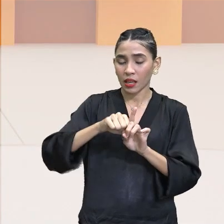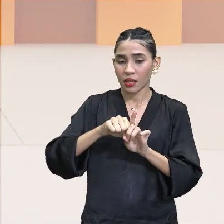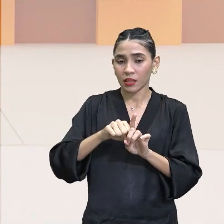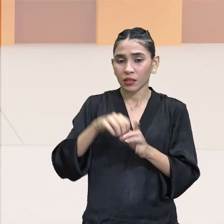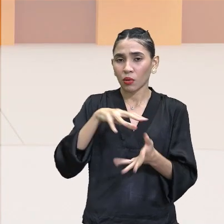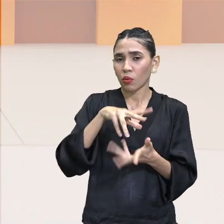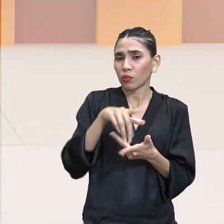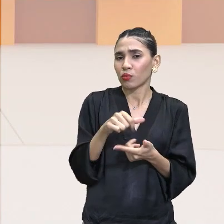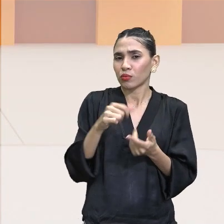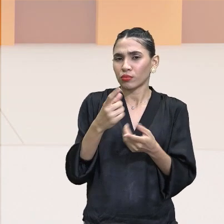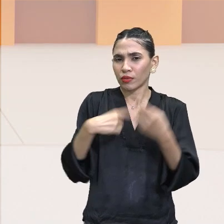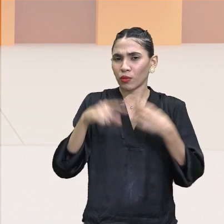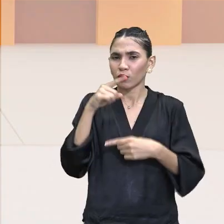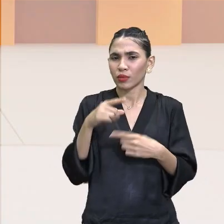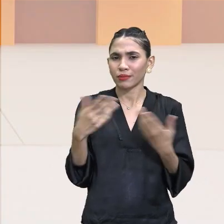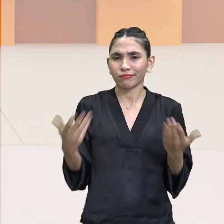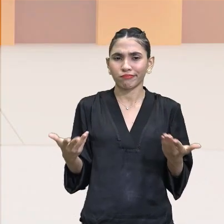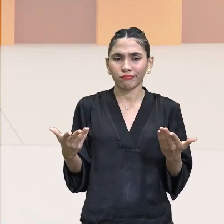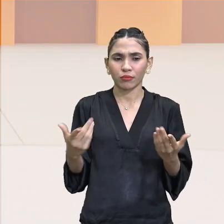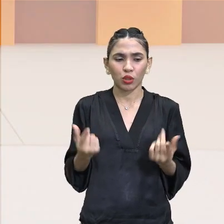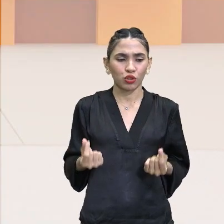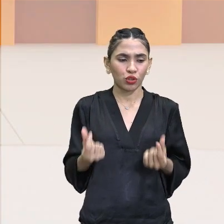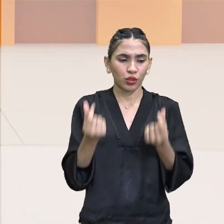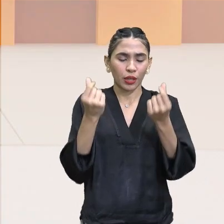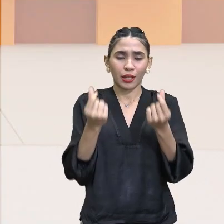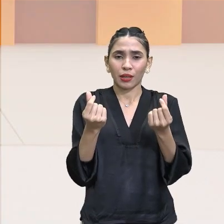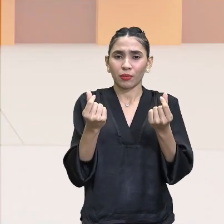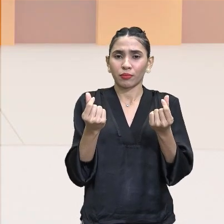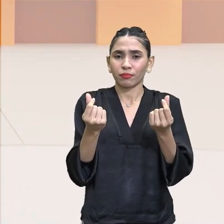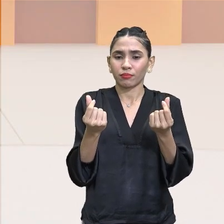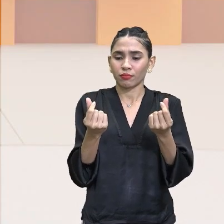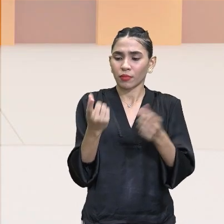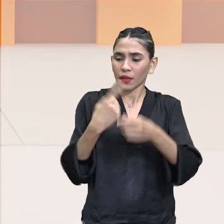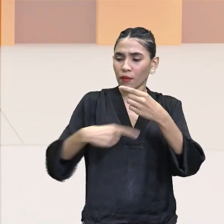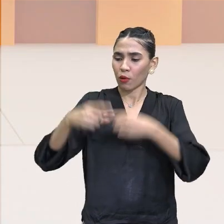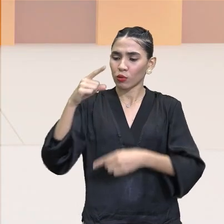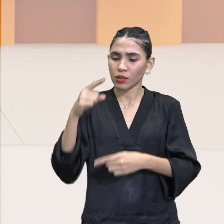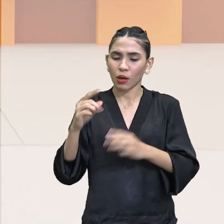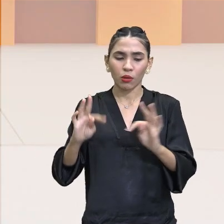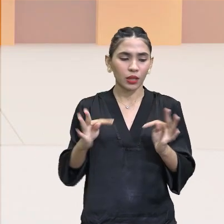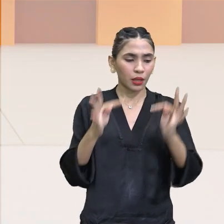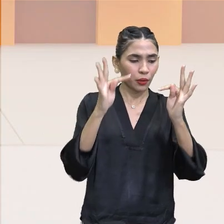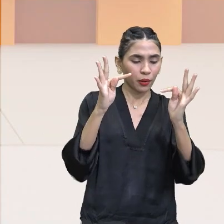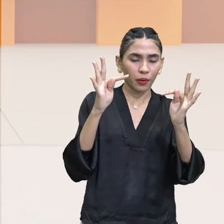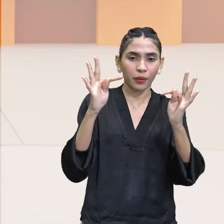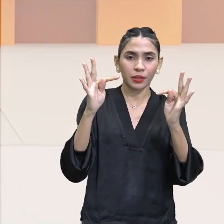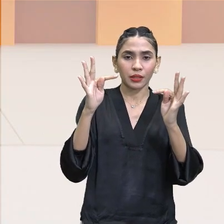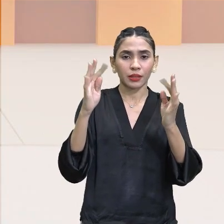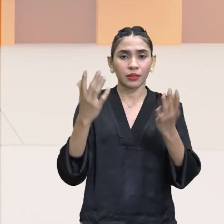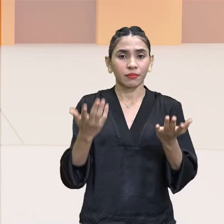mundo globalizado é esse? Que esse dinheiro todo, essas evoluções tecnológicas todas